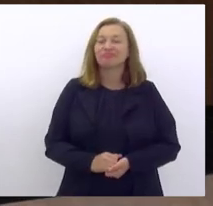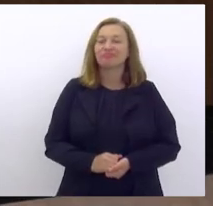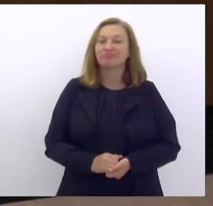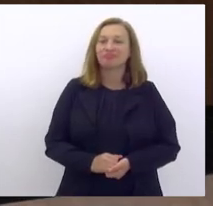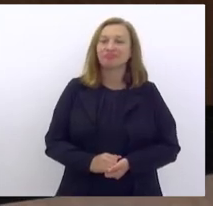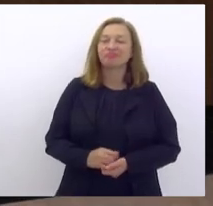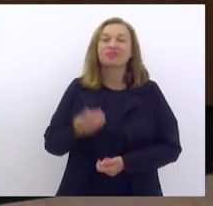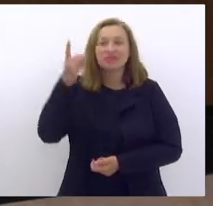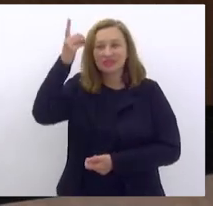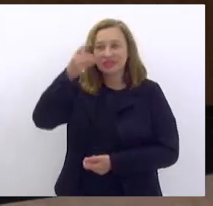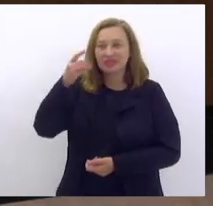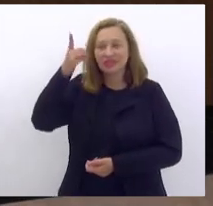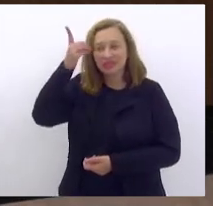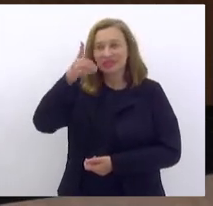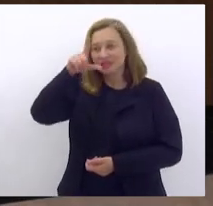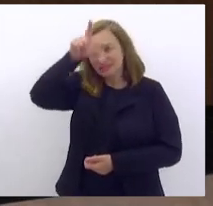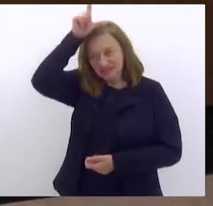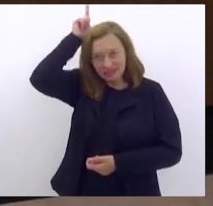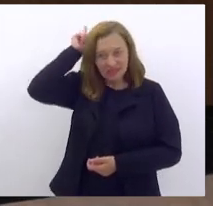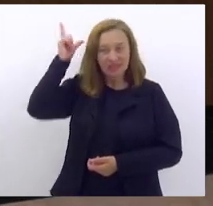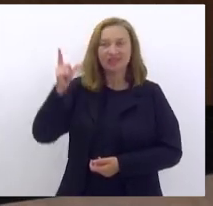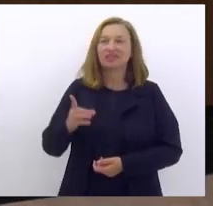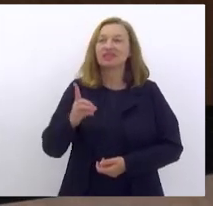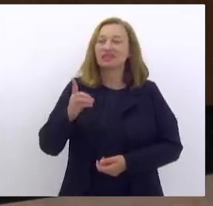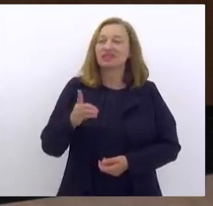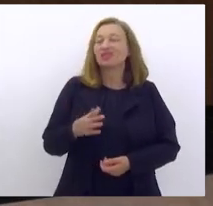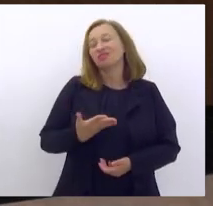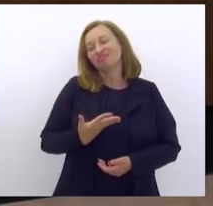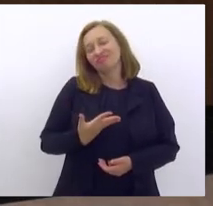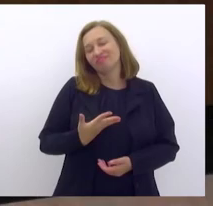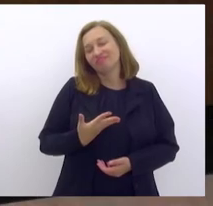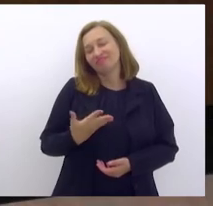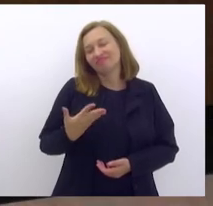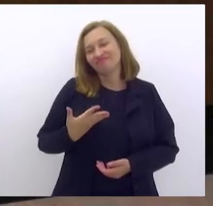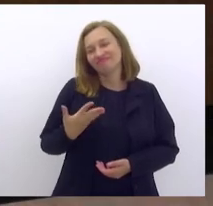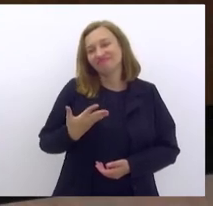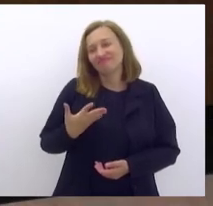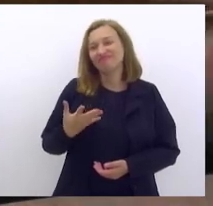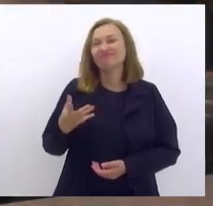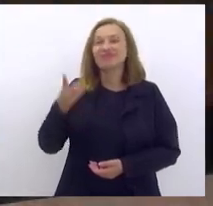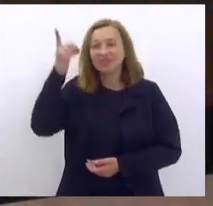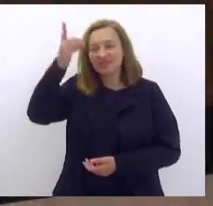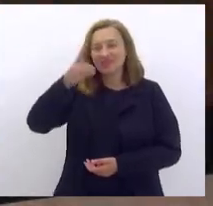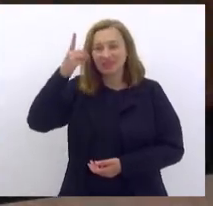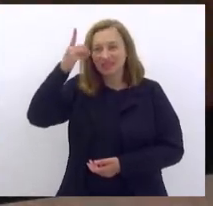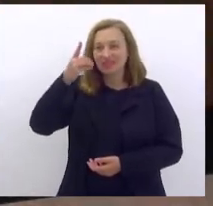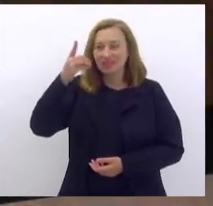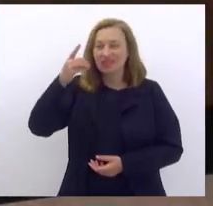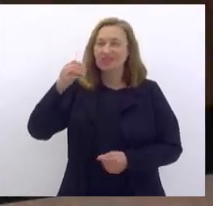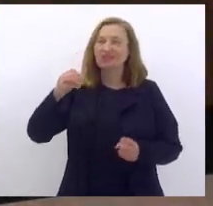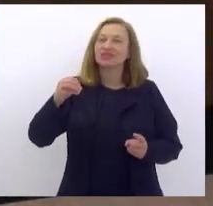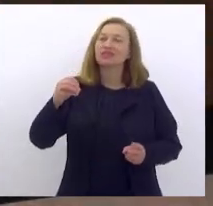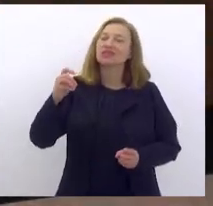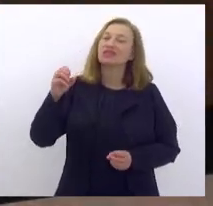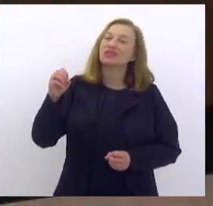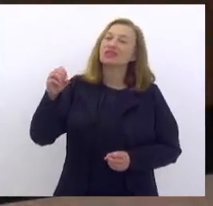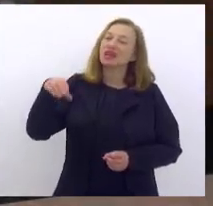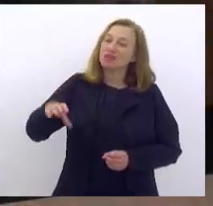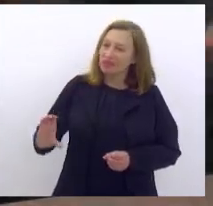os colegas deputado Luiz Paulo e o meu querido deputado socialista Carlos